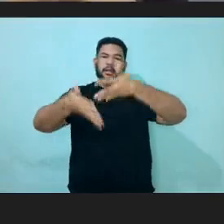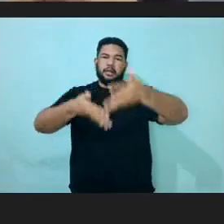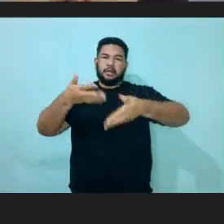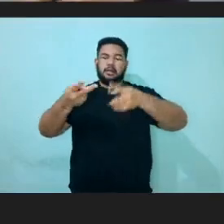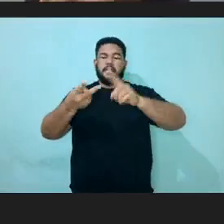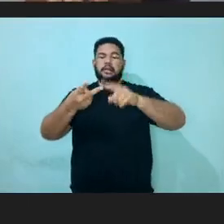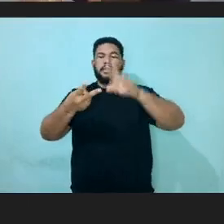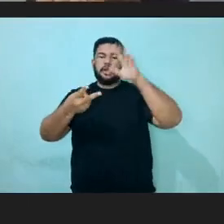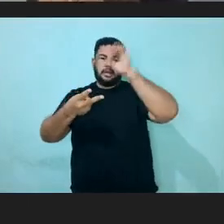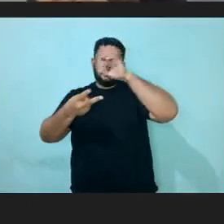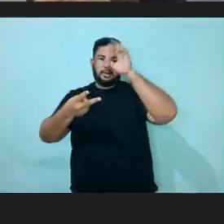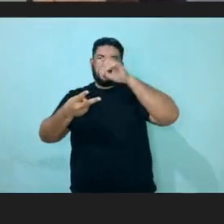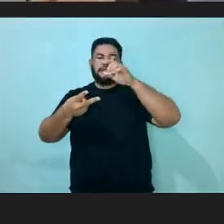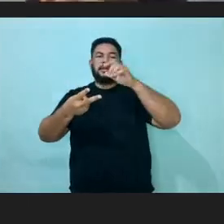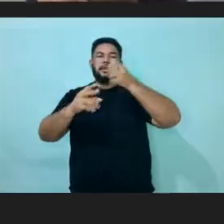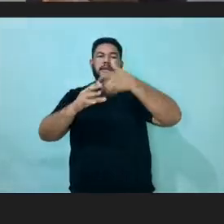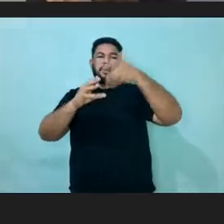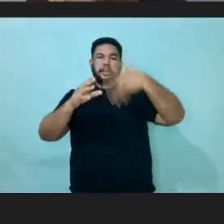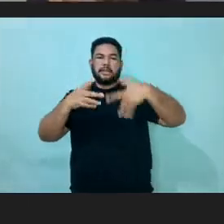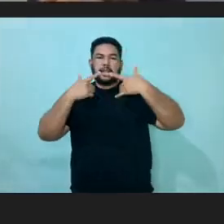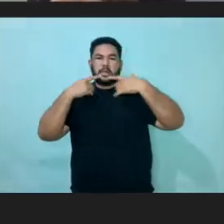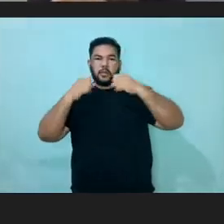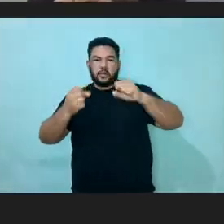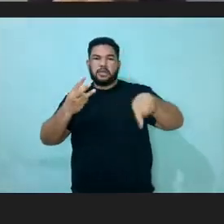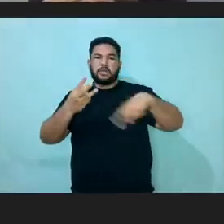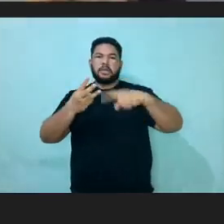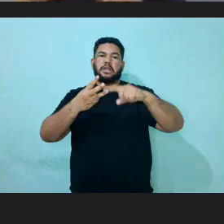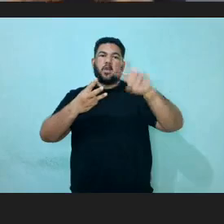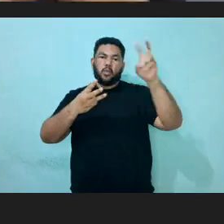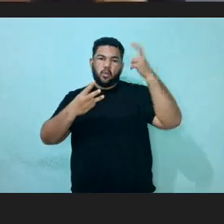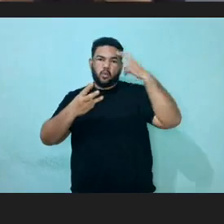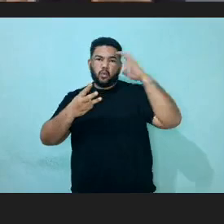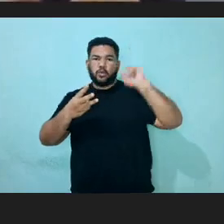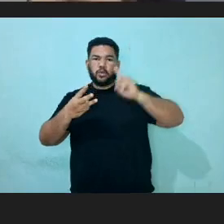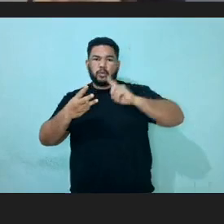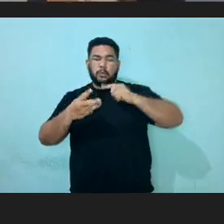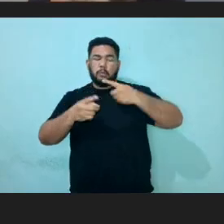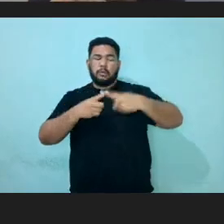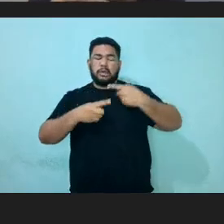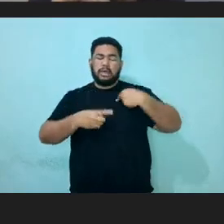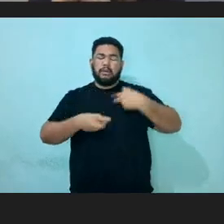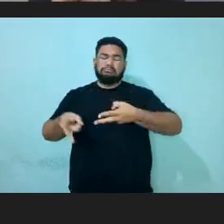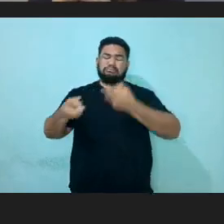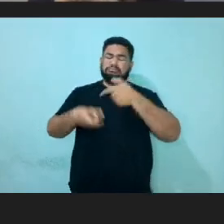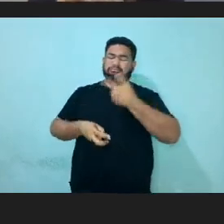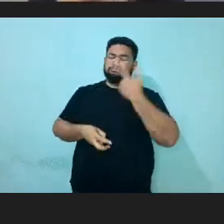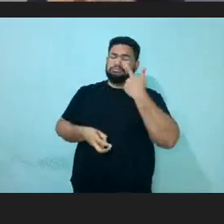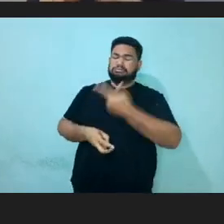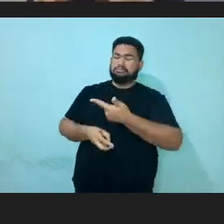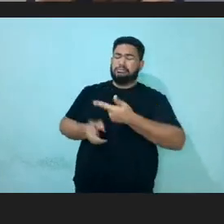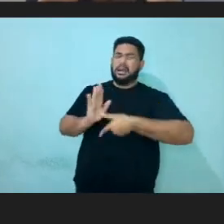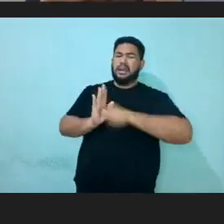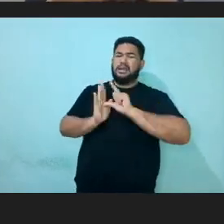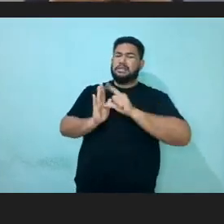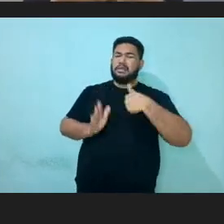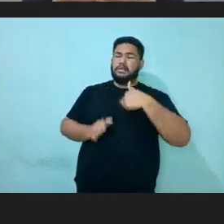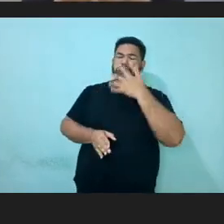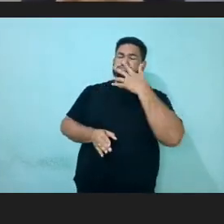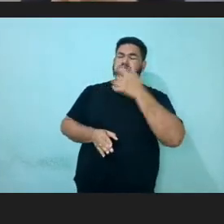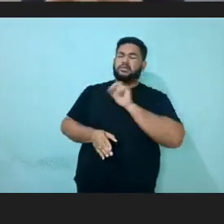aspectos linguísticos do povo surdo, porque eu não via funcionalidade. Então, isso